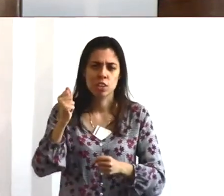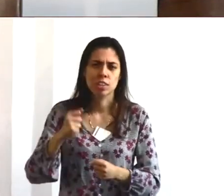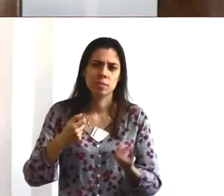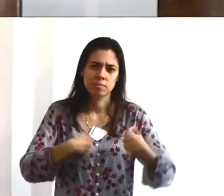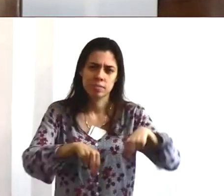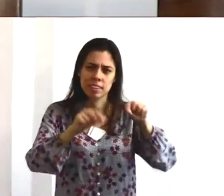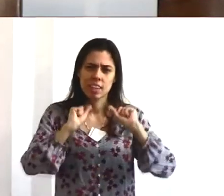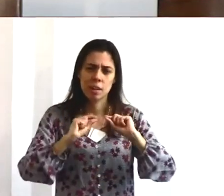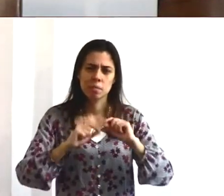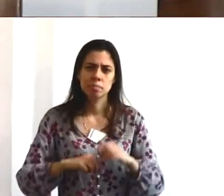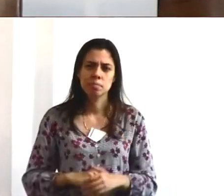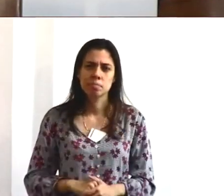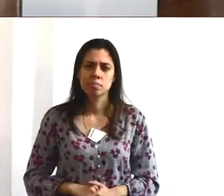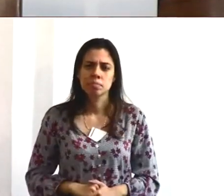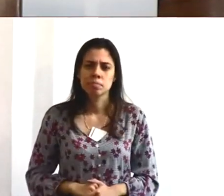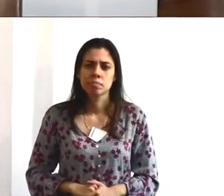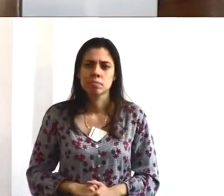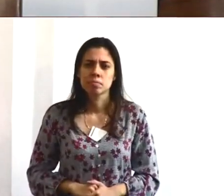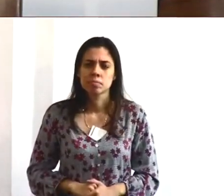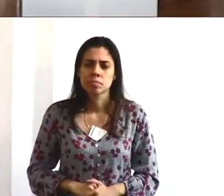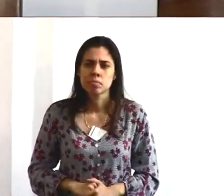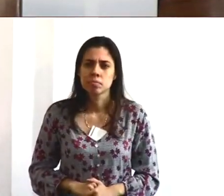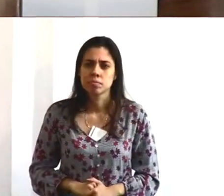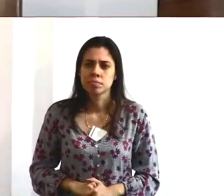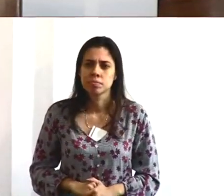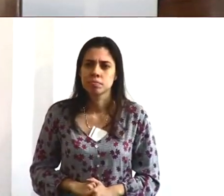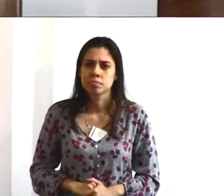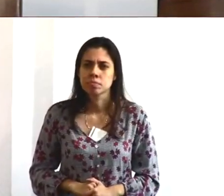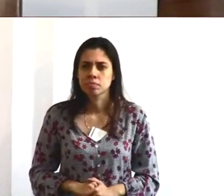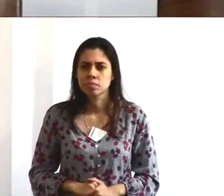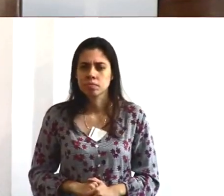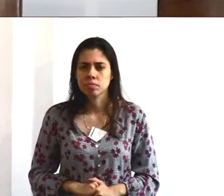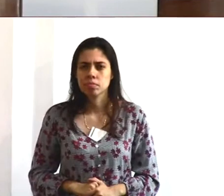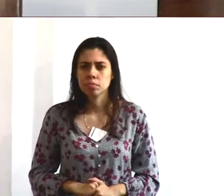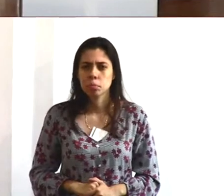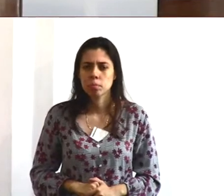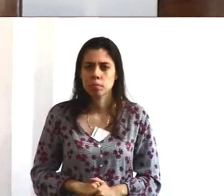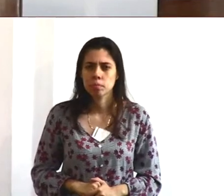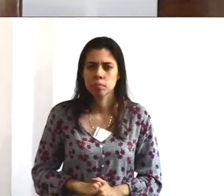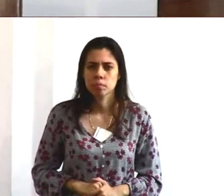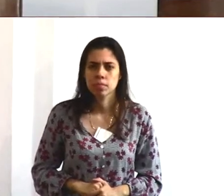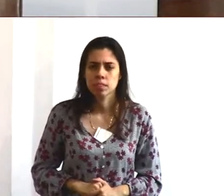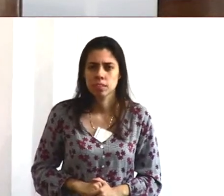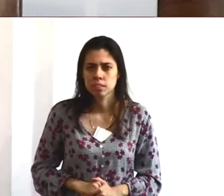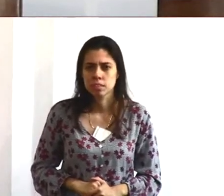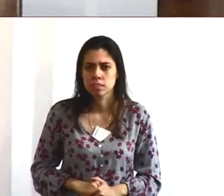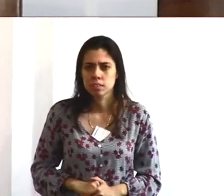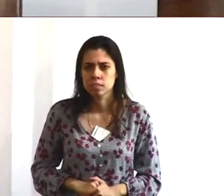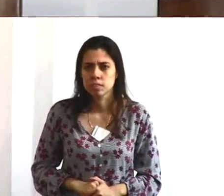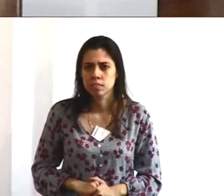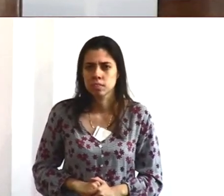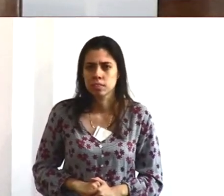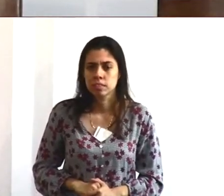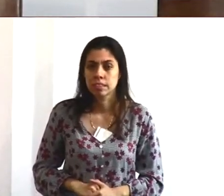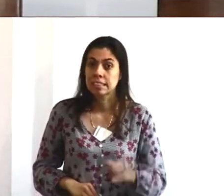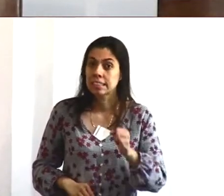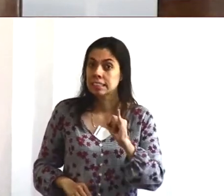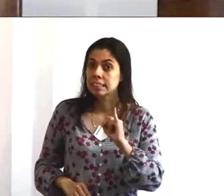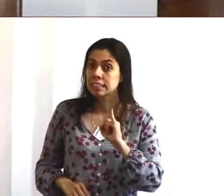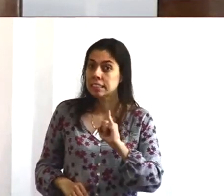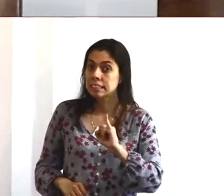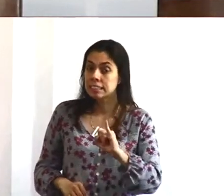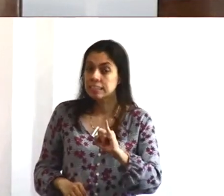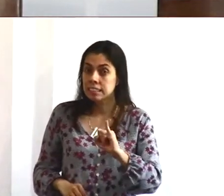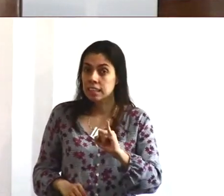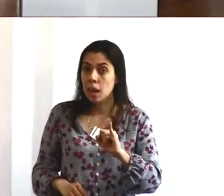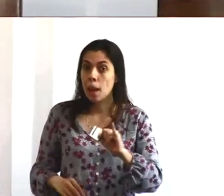Senhor. E nós sabemos que para a paz reinar sobre o povo de Deus, a guerra precisa cessar.